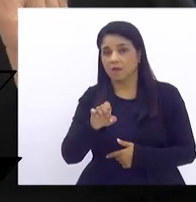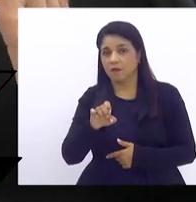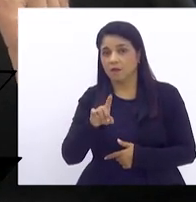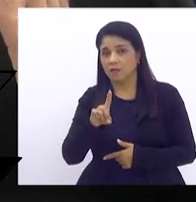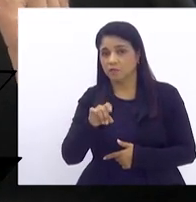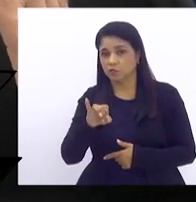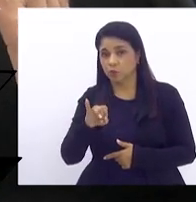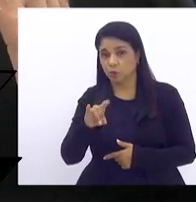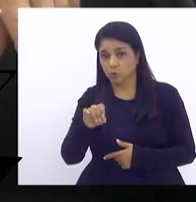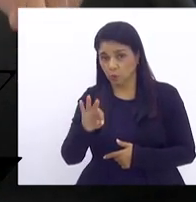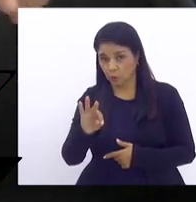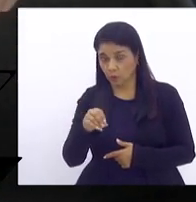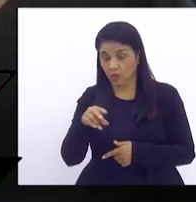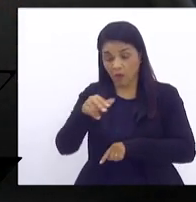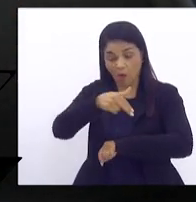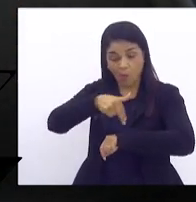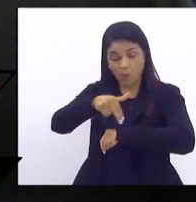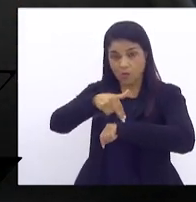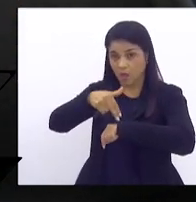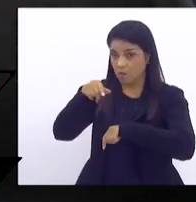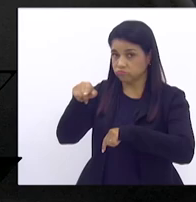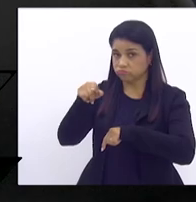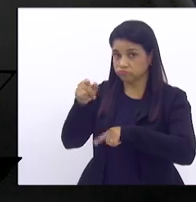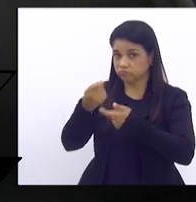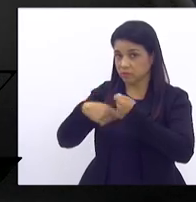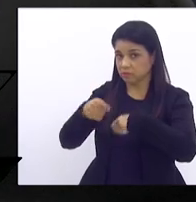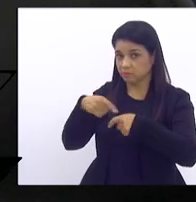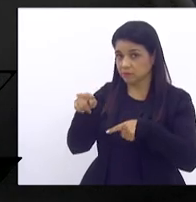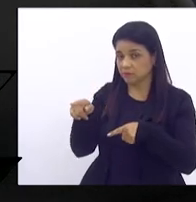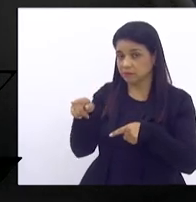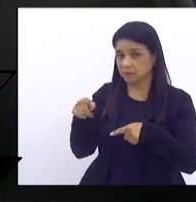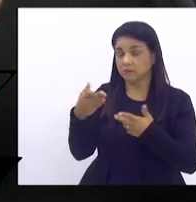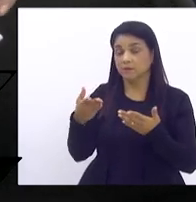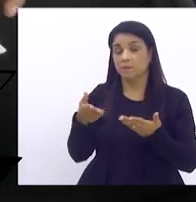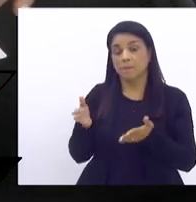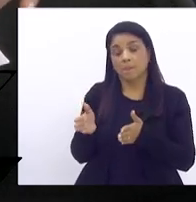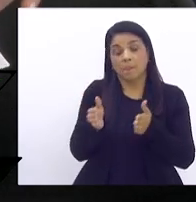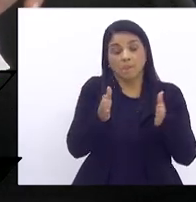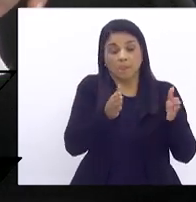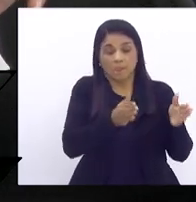a União. Perfeito. Né? Bom, de outro lado,